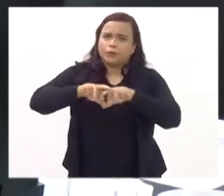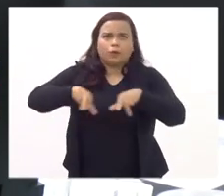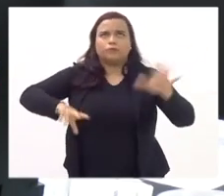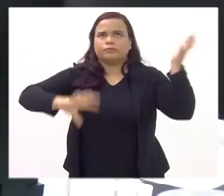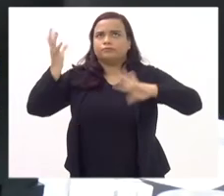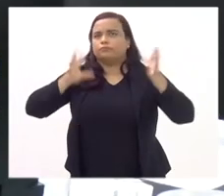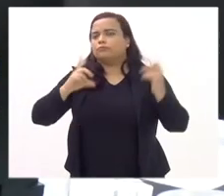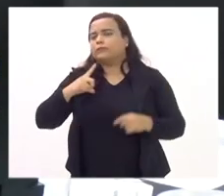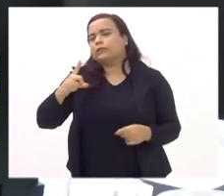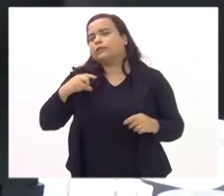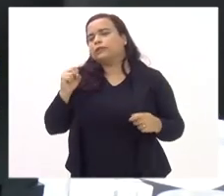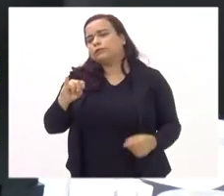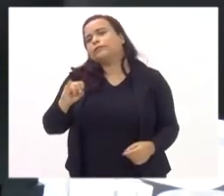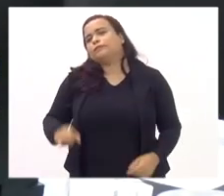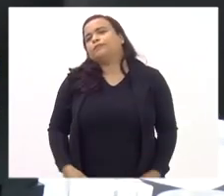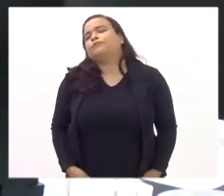ser